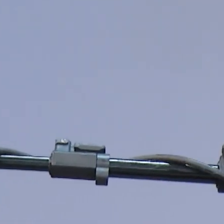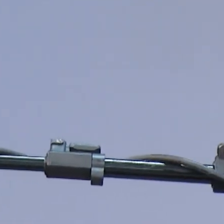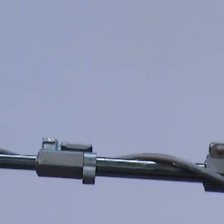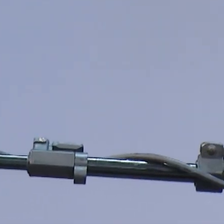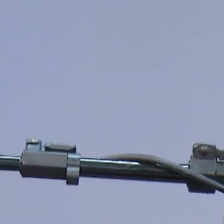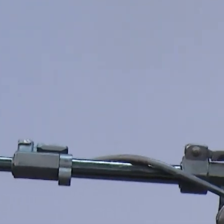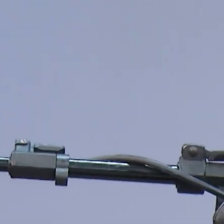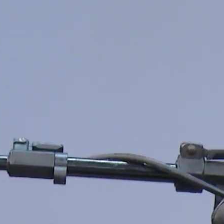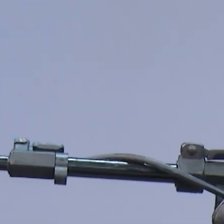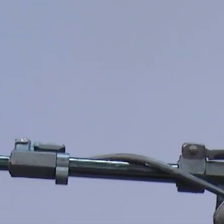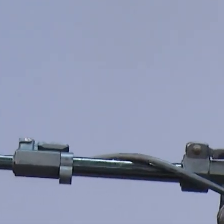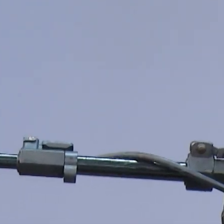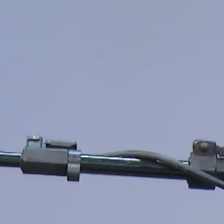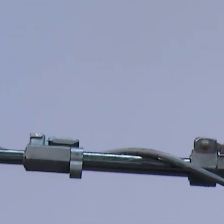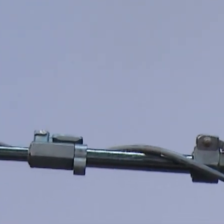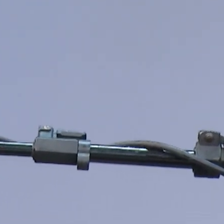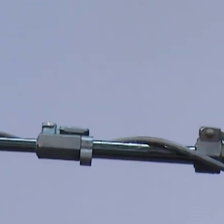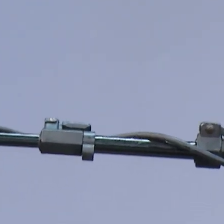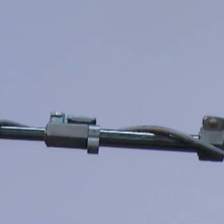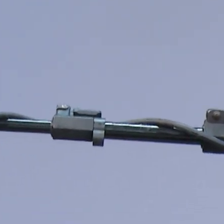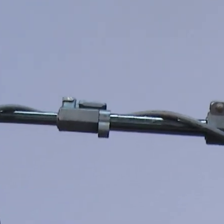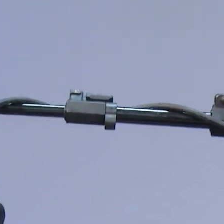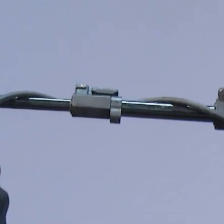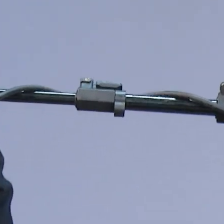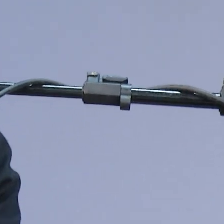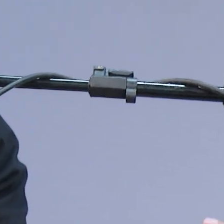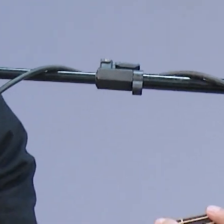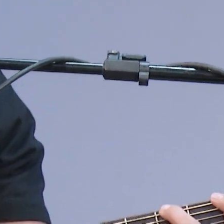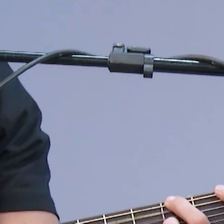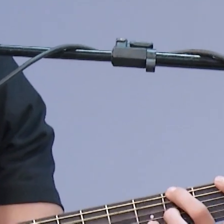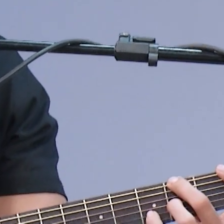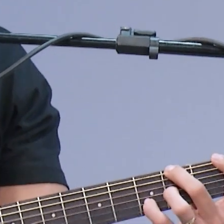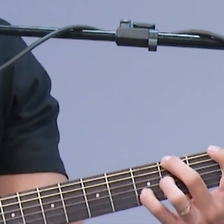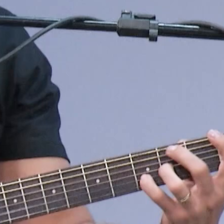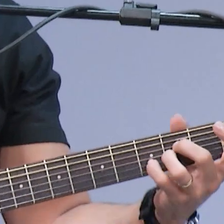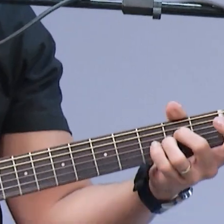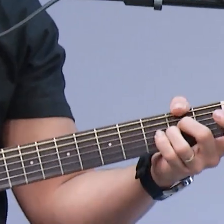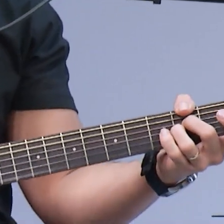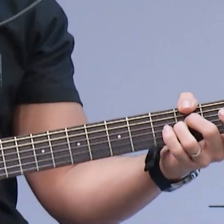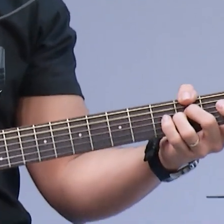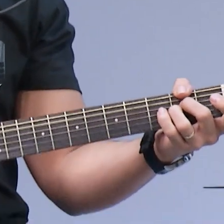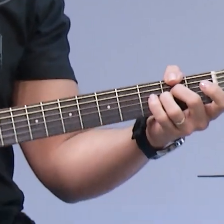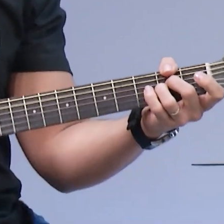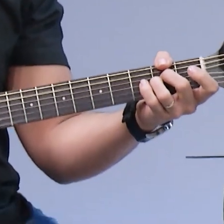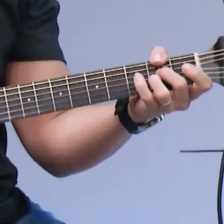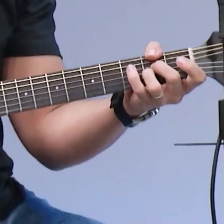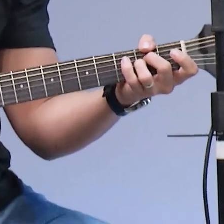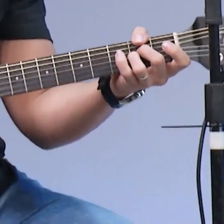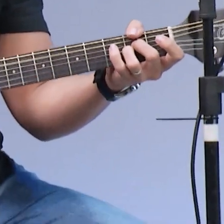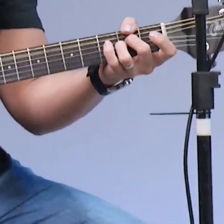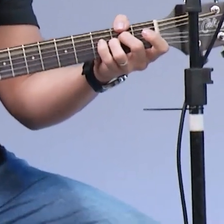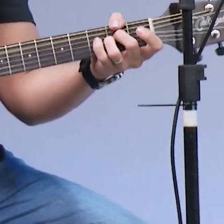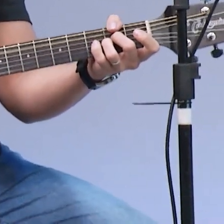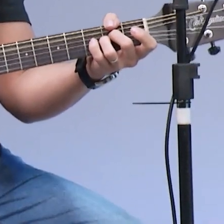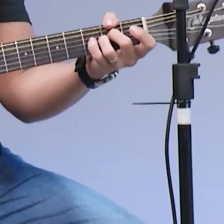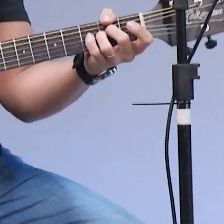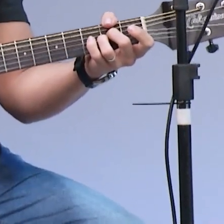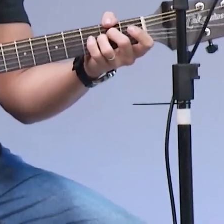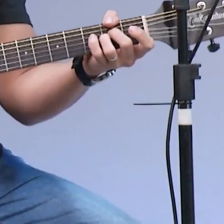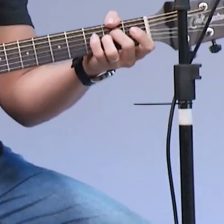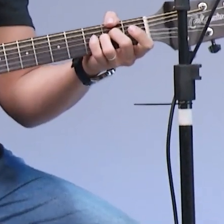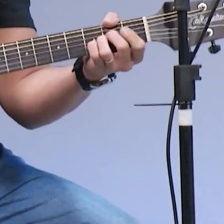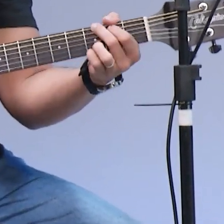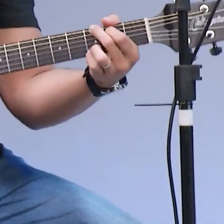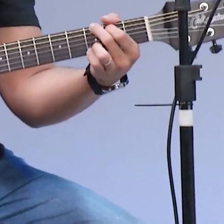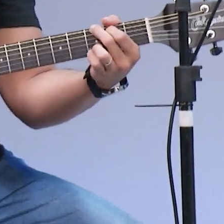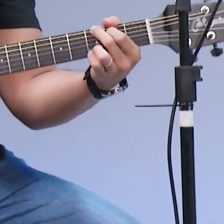mas eu estou sóbrio, sob o efeito de álcool, bêbado,